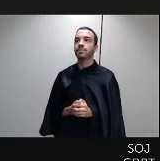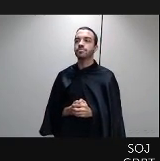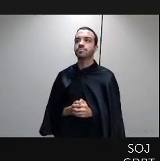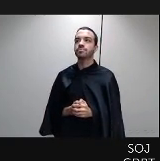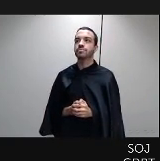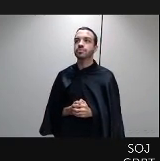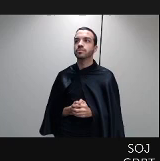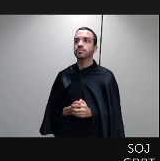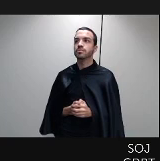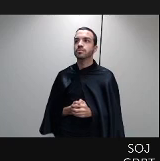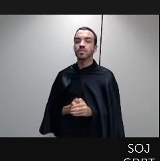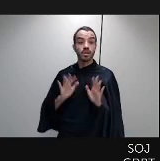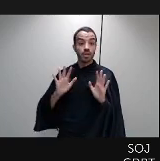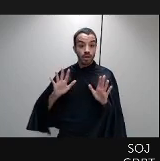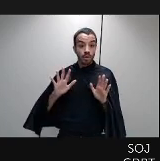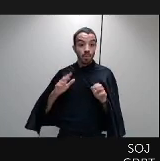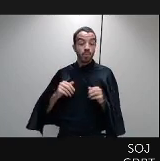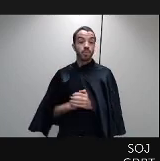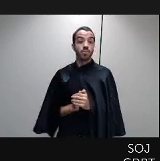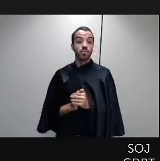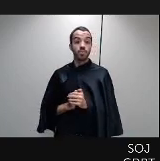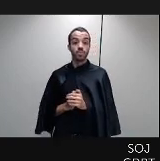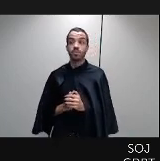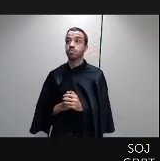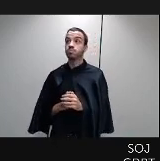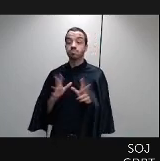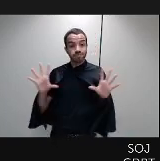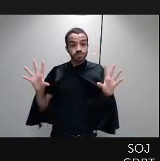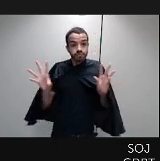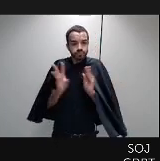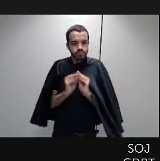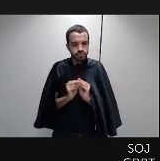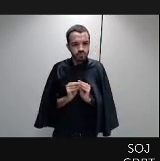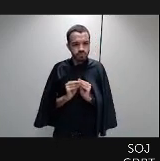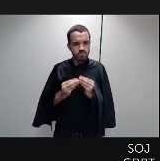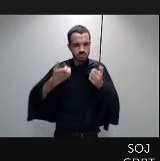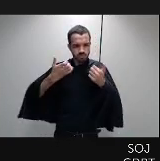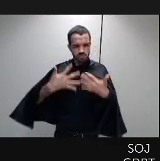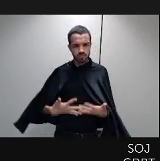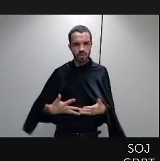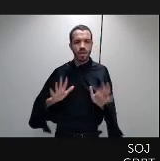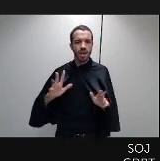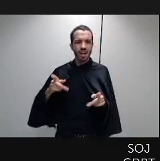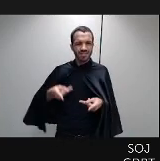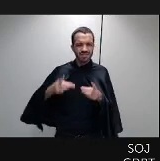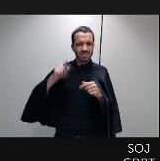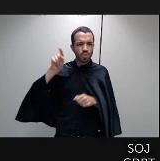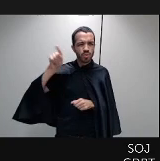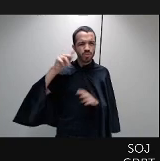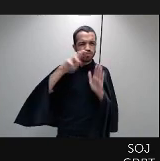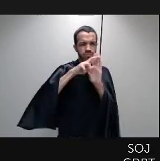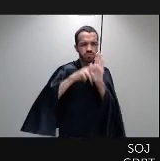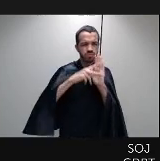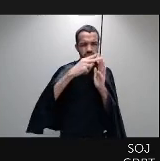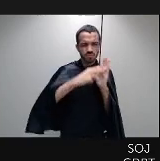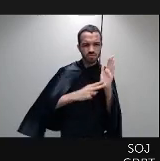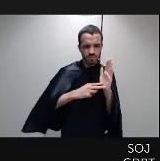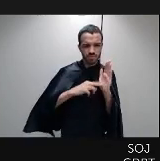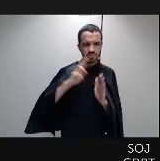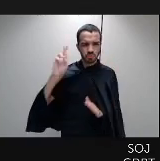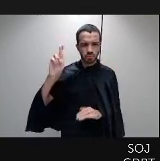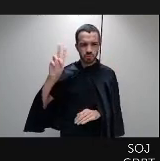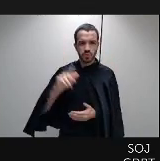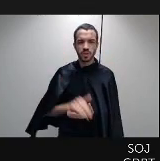portanto concluiu o relator para dar parcial provimento